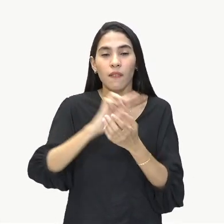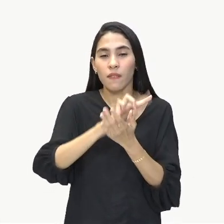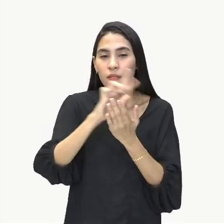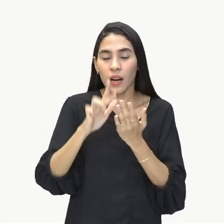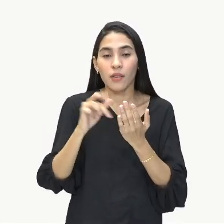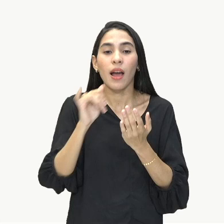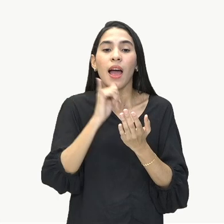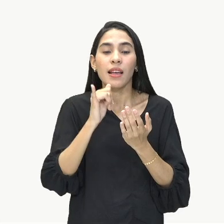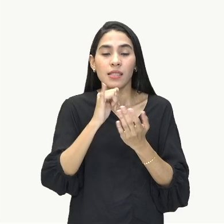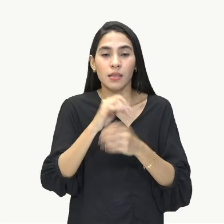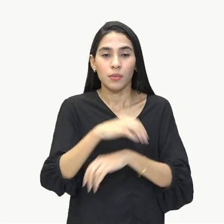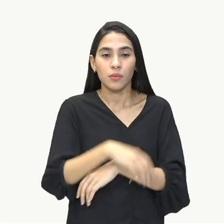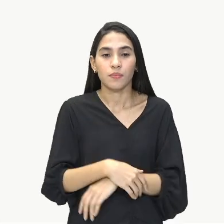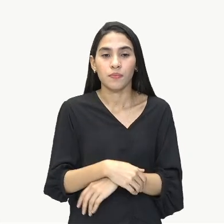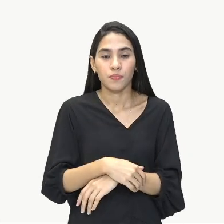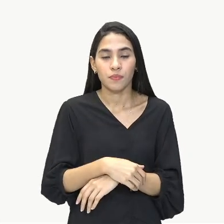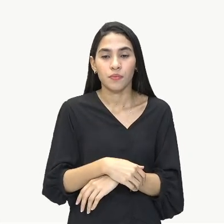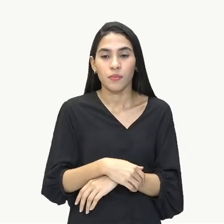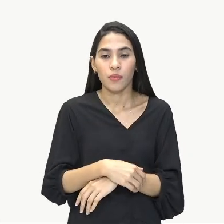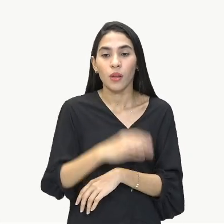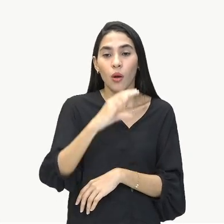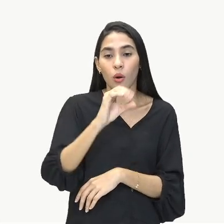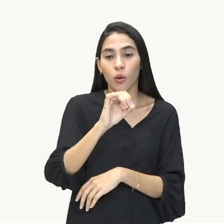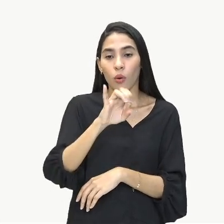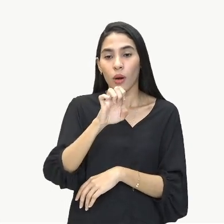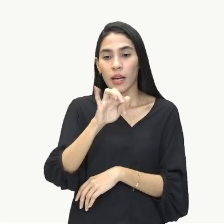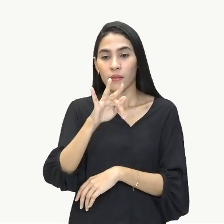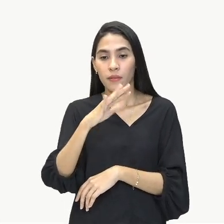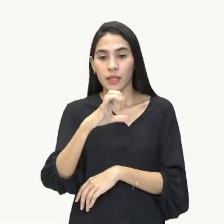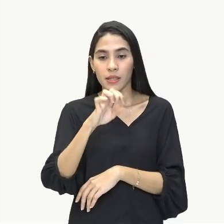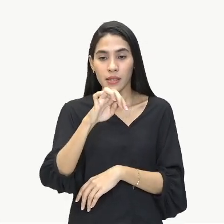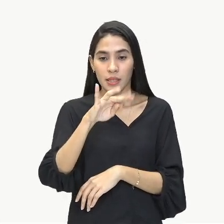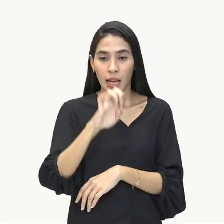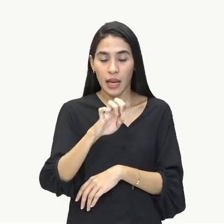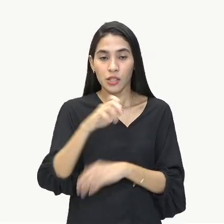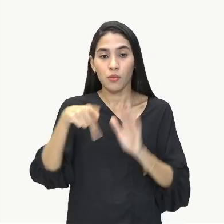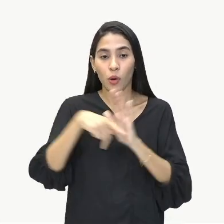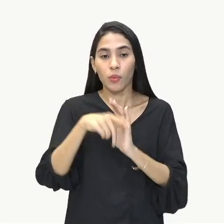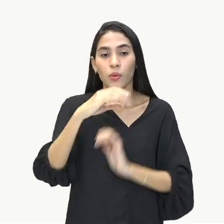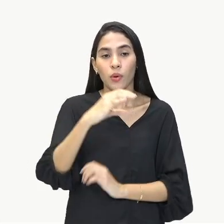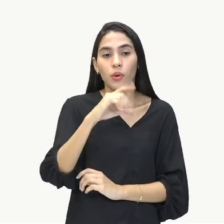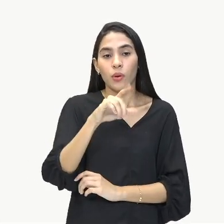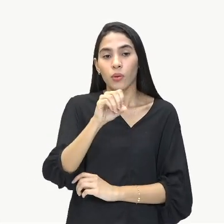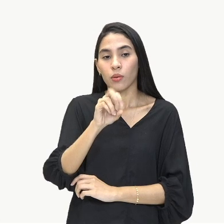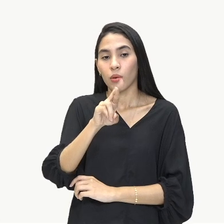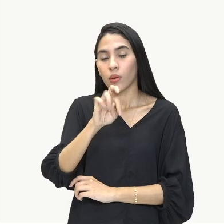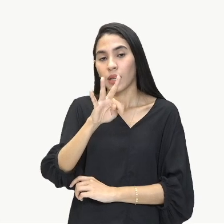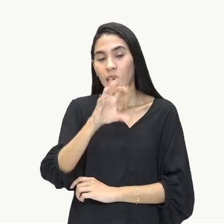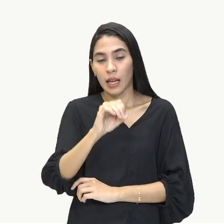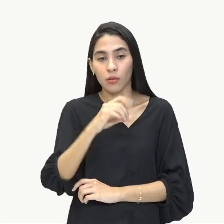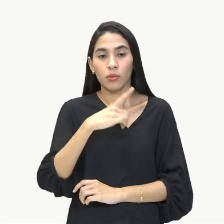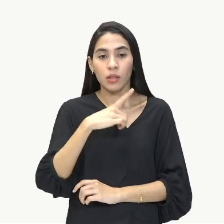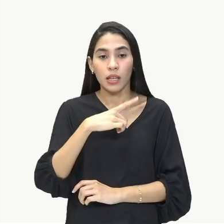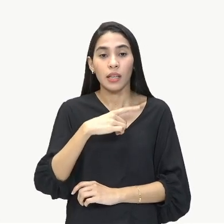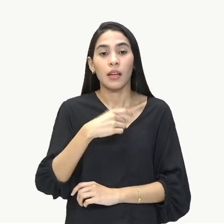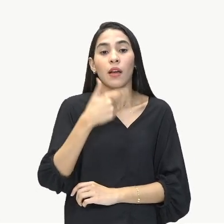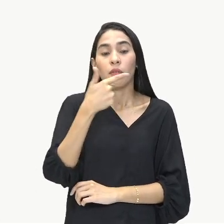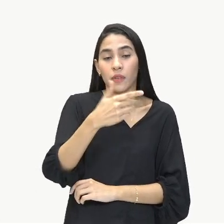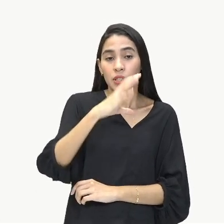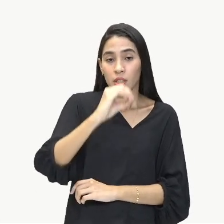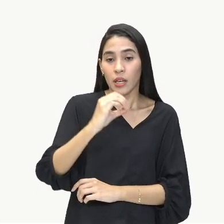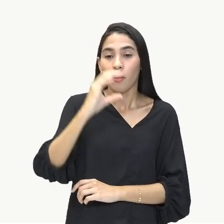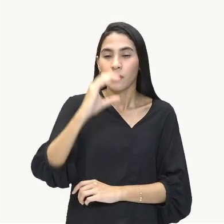vocês de coeficiente de solubilidade do cloreto de sódio. a uma temperatura de 20 graus Celsius,